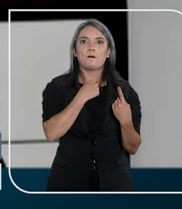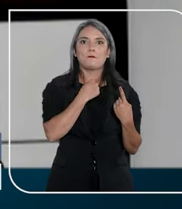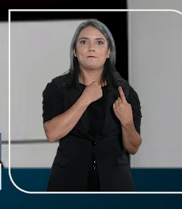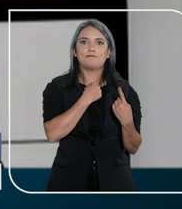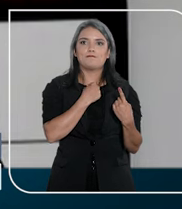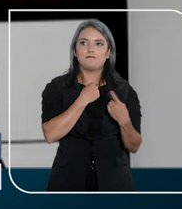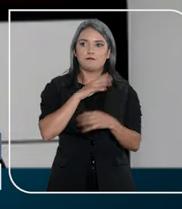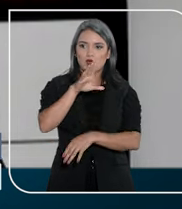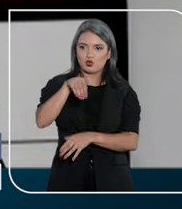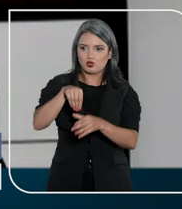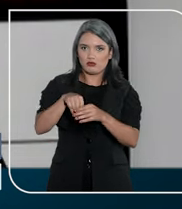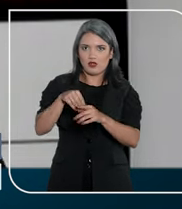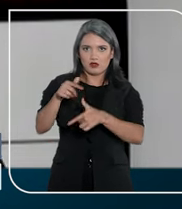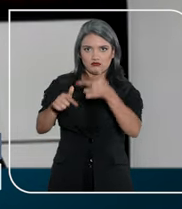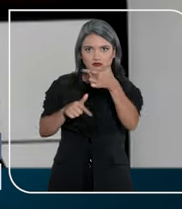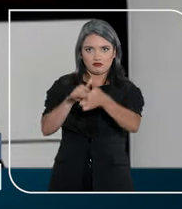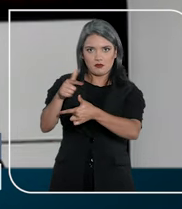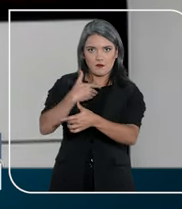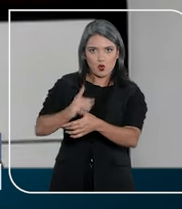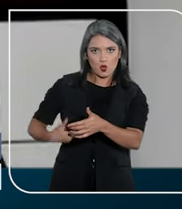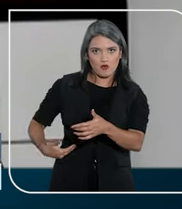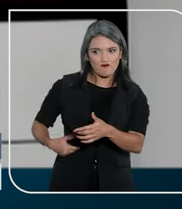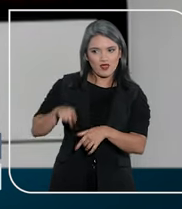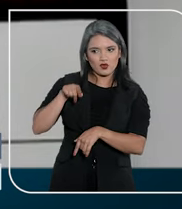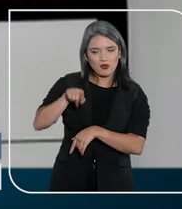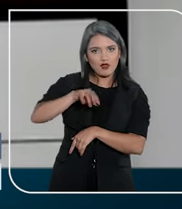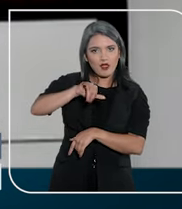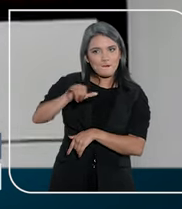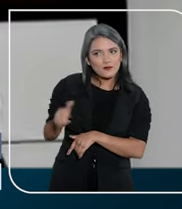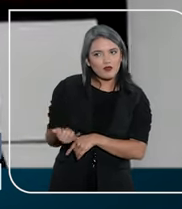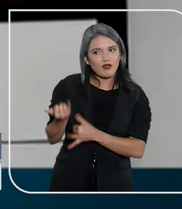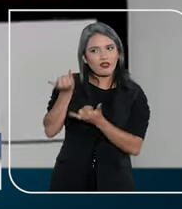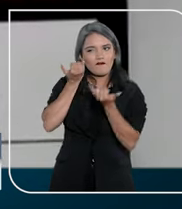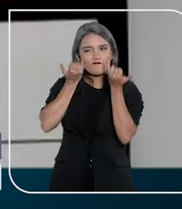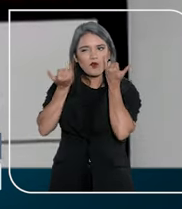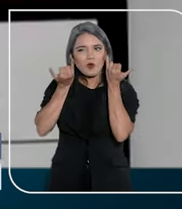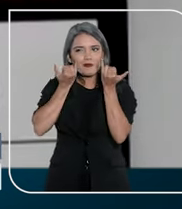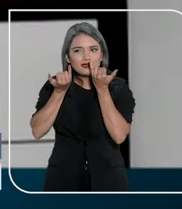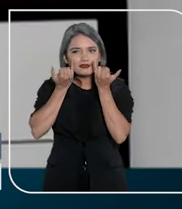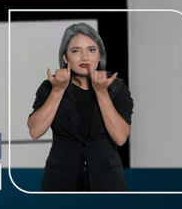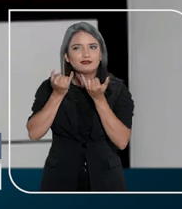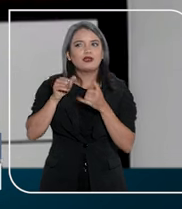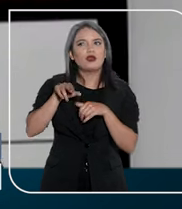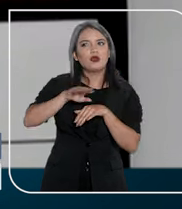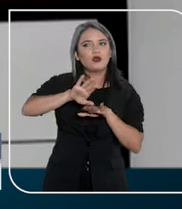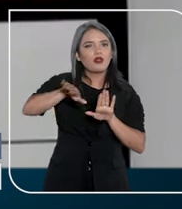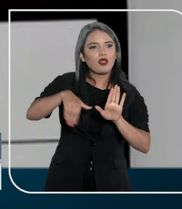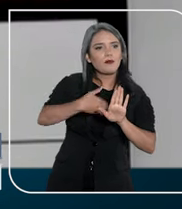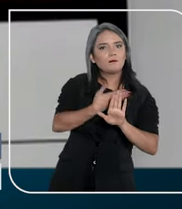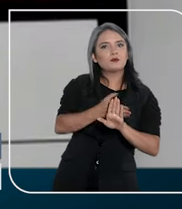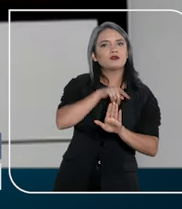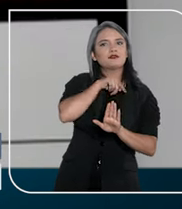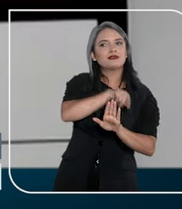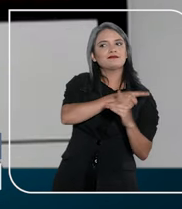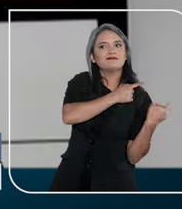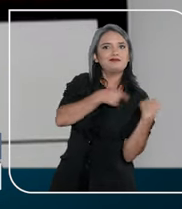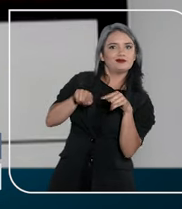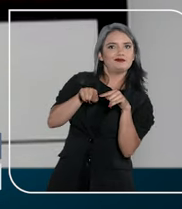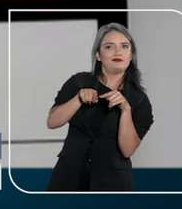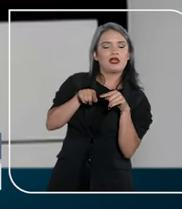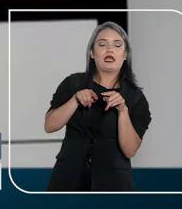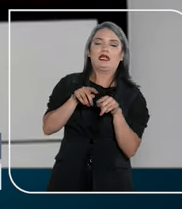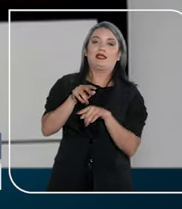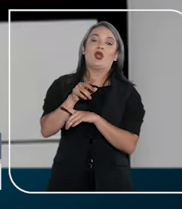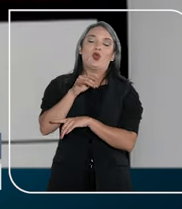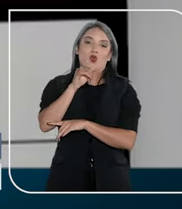trabalhando para o Estado que vai utilizar de informações privilegiadas para trabalhar contra o Estado. Então, aqui seria um caso bem típico, que nós